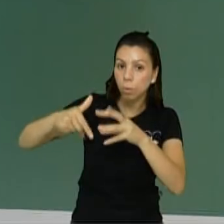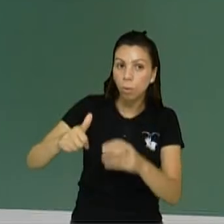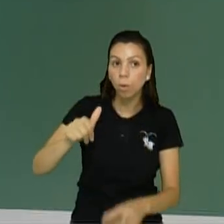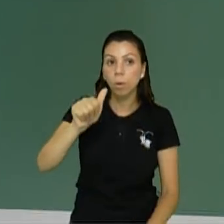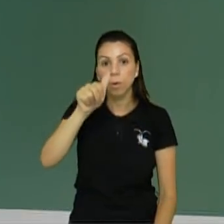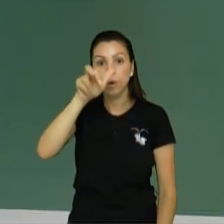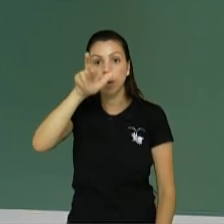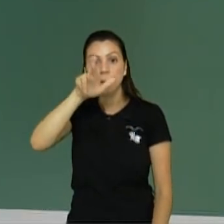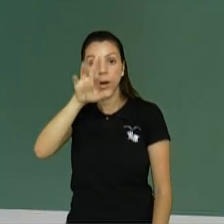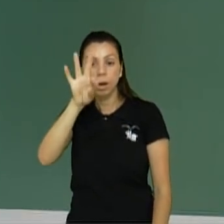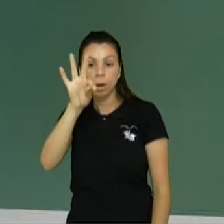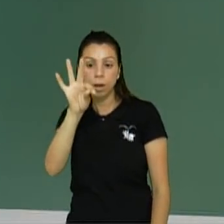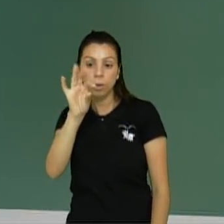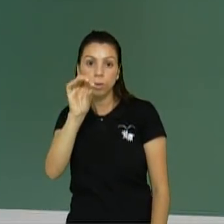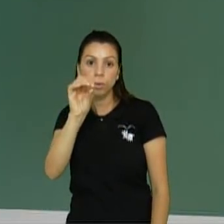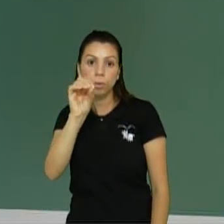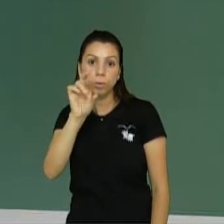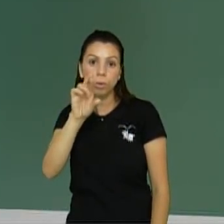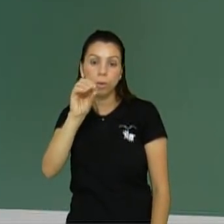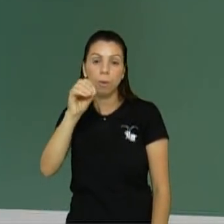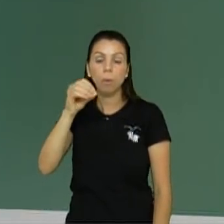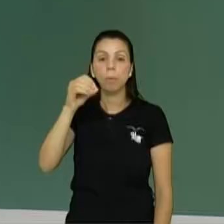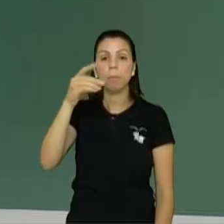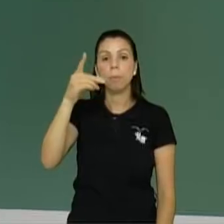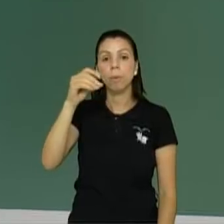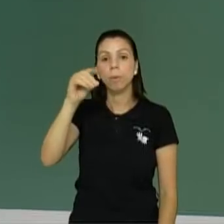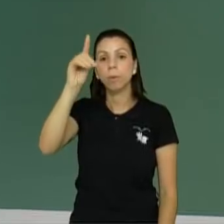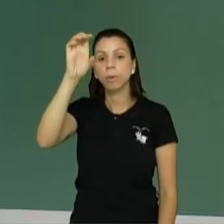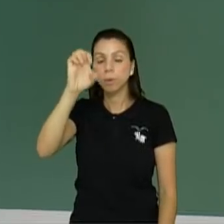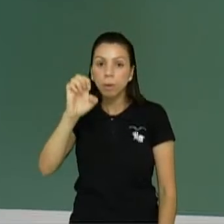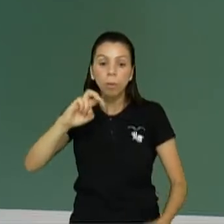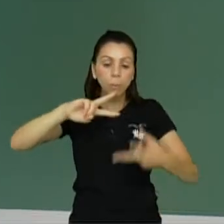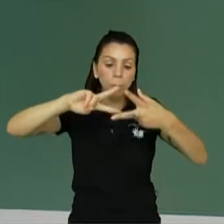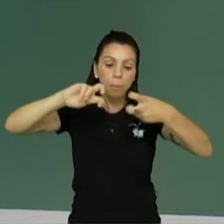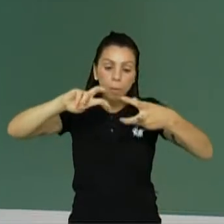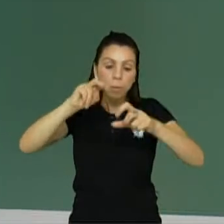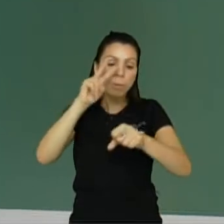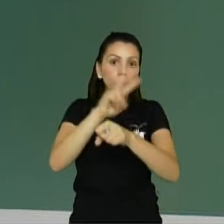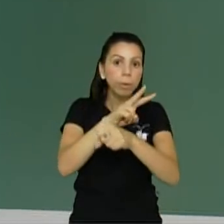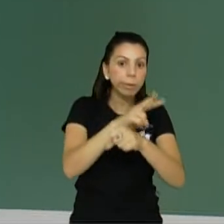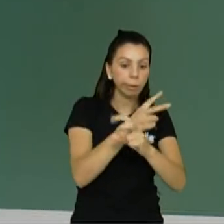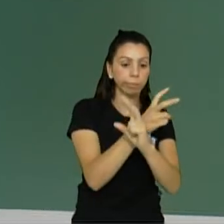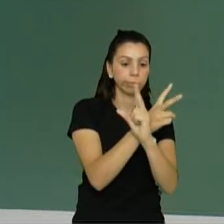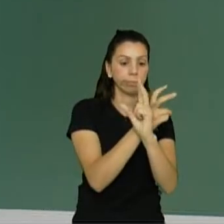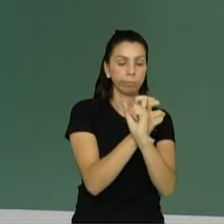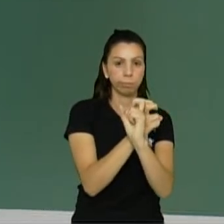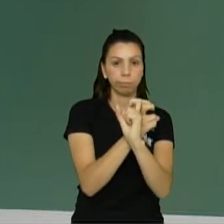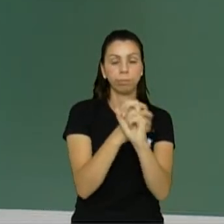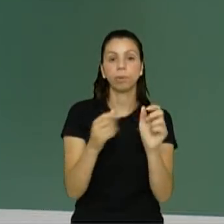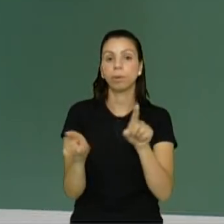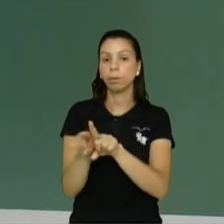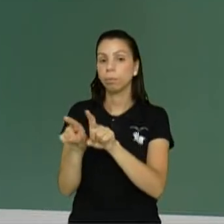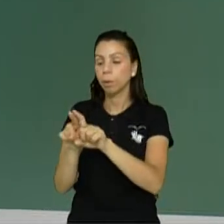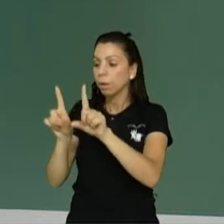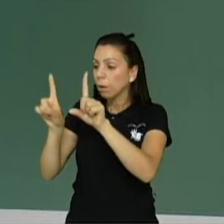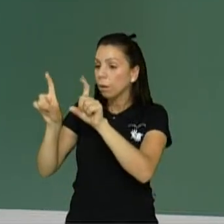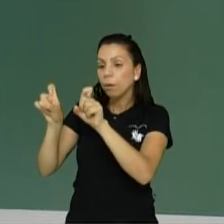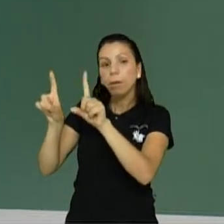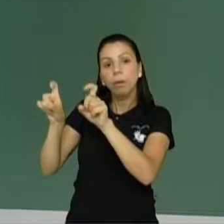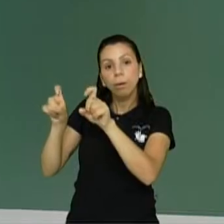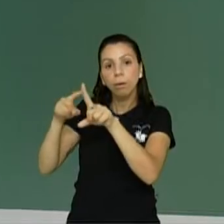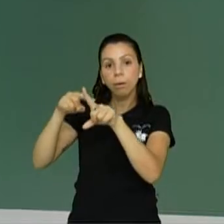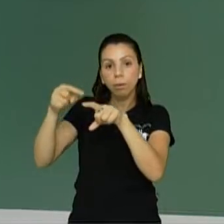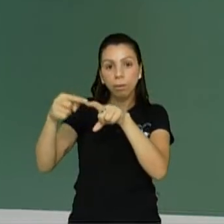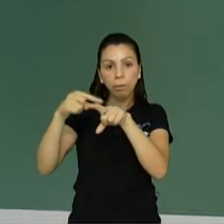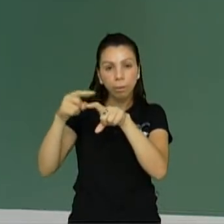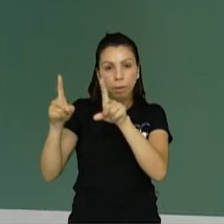seus músculos, o corpo deles, protegido pelo exoesqueleto e esse exoesqueleto vai ter as articulações.